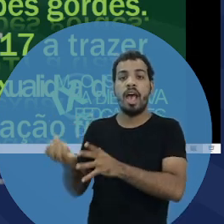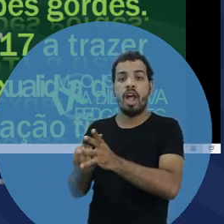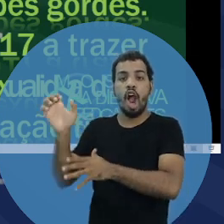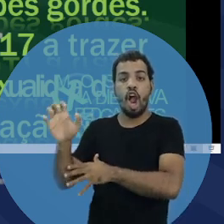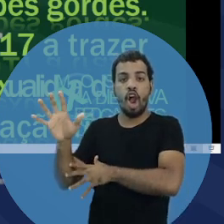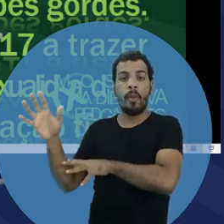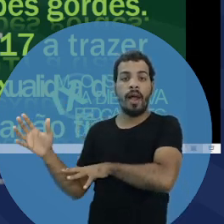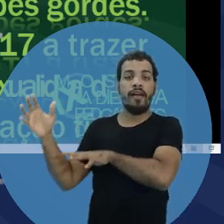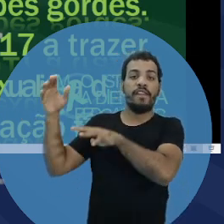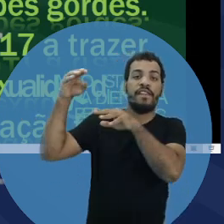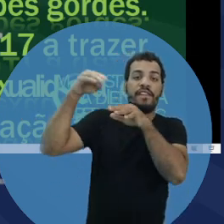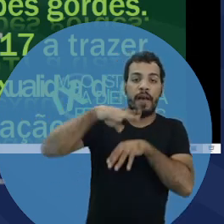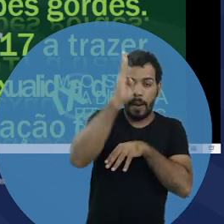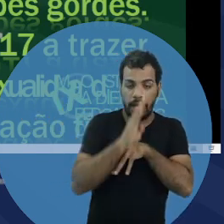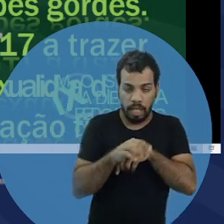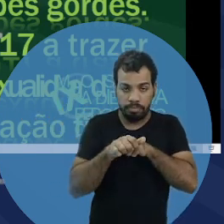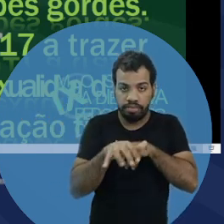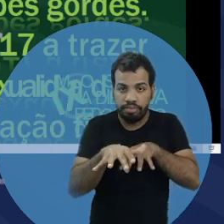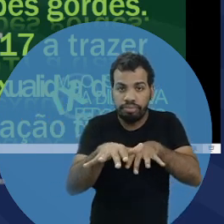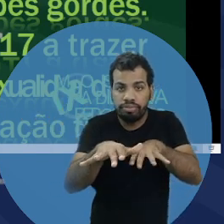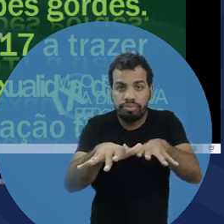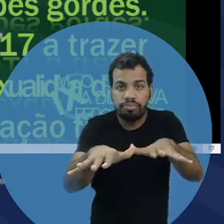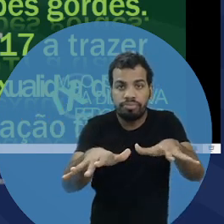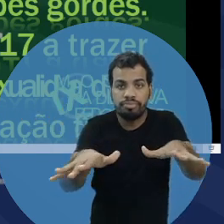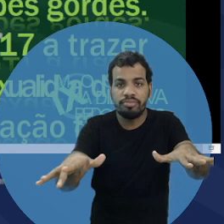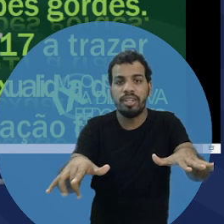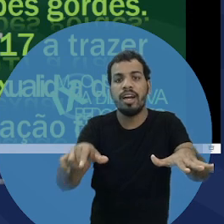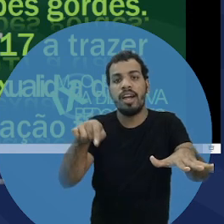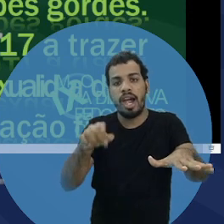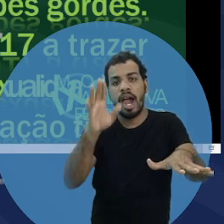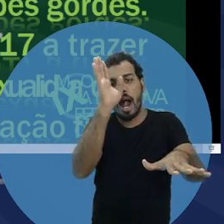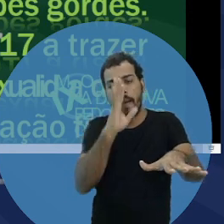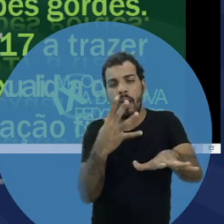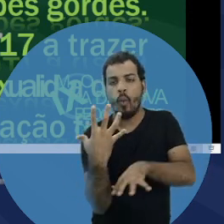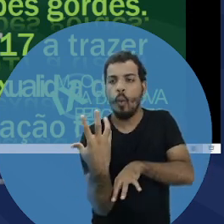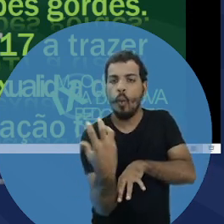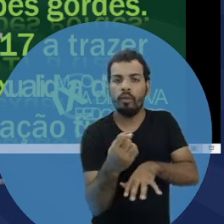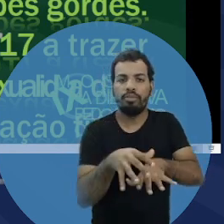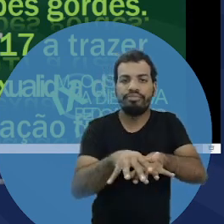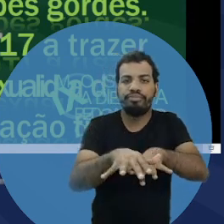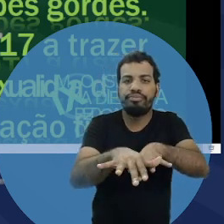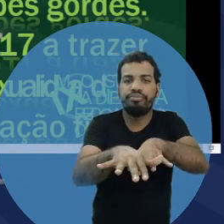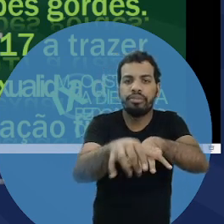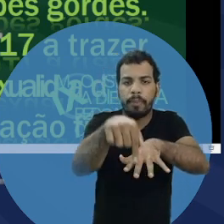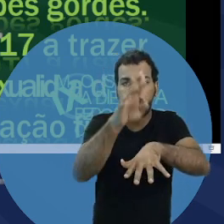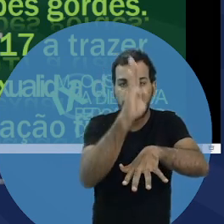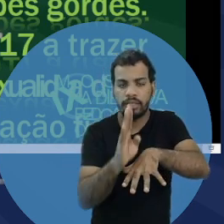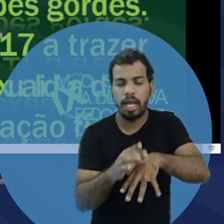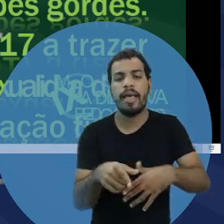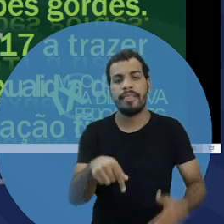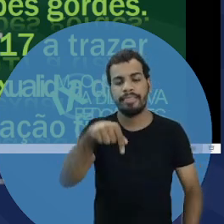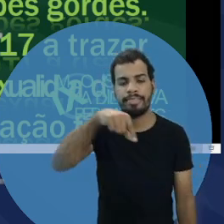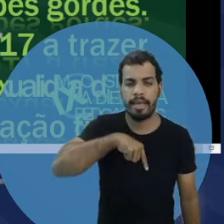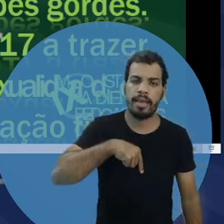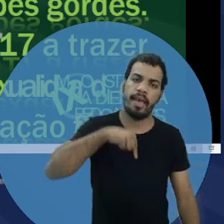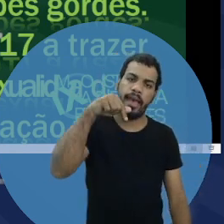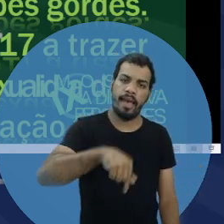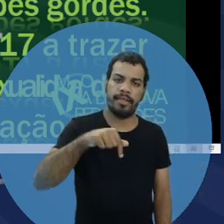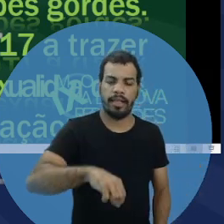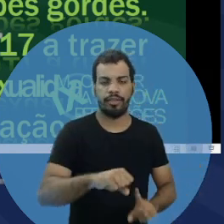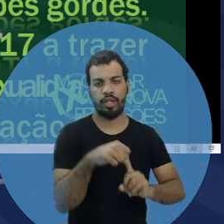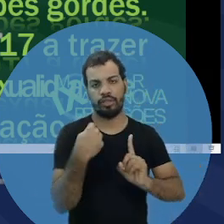ela, infelizmente, né, ela está presente dentro da nossa sociedade,